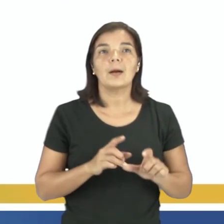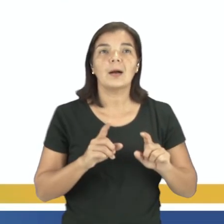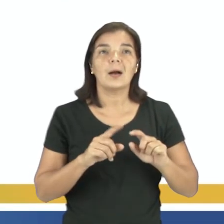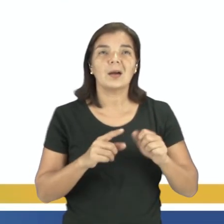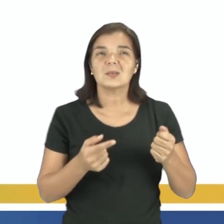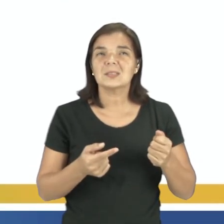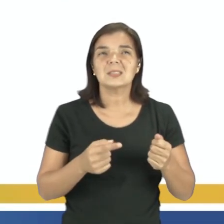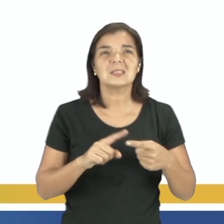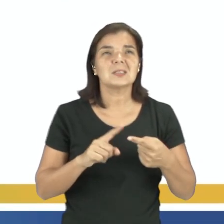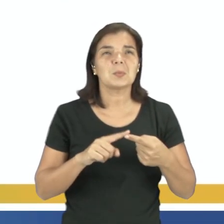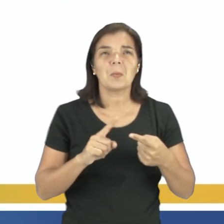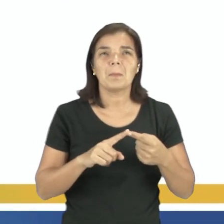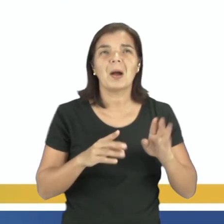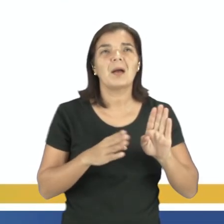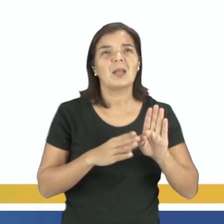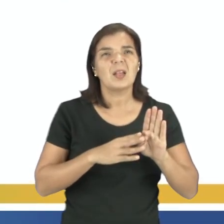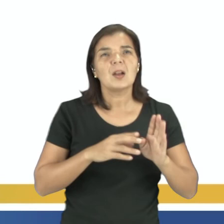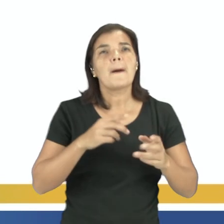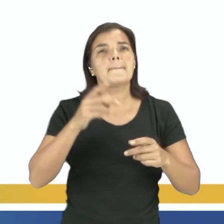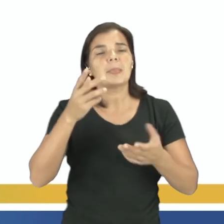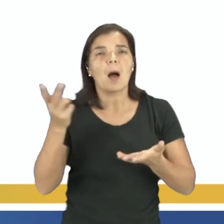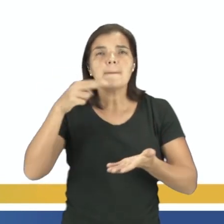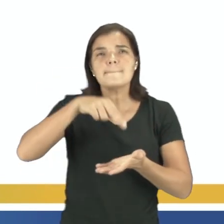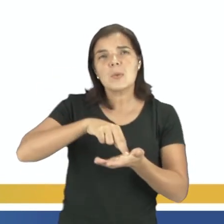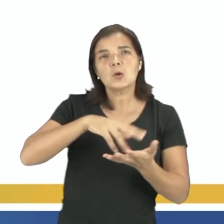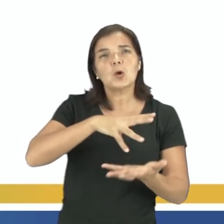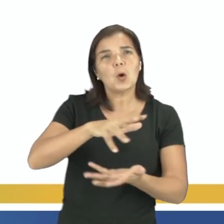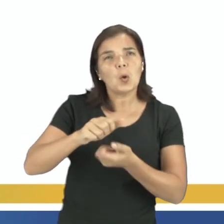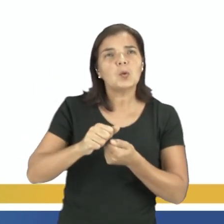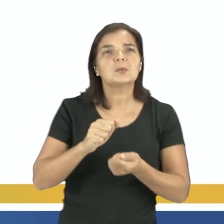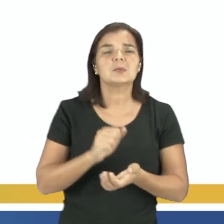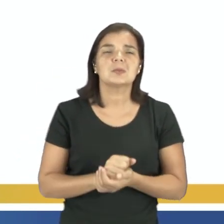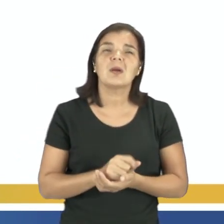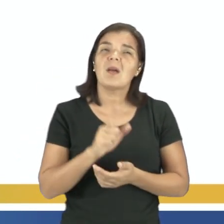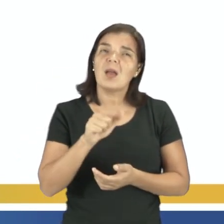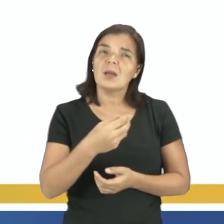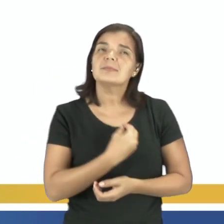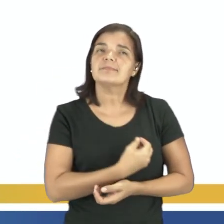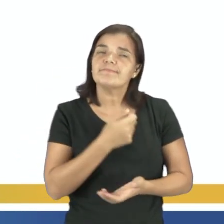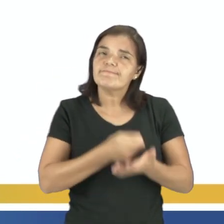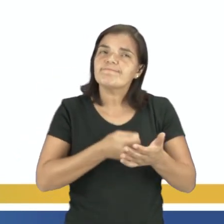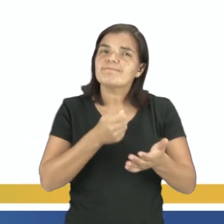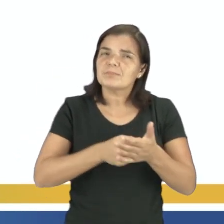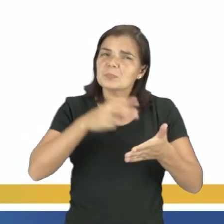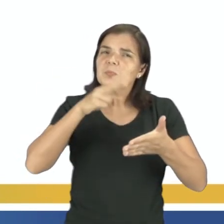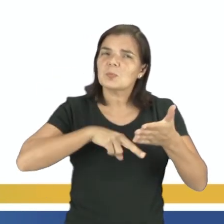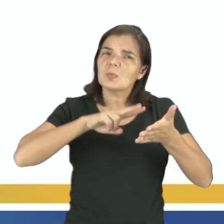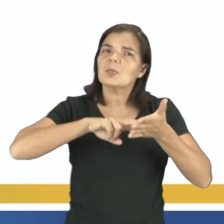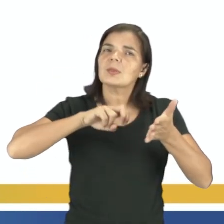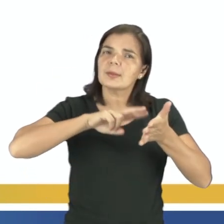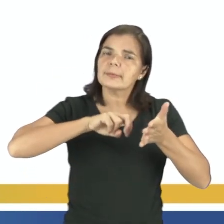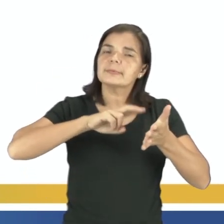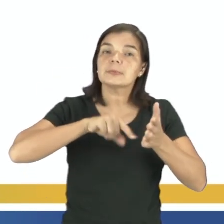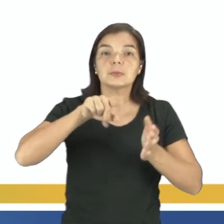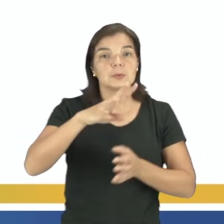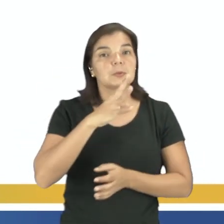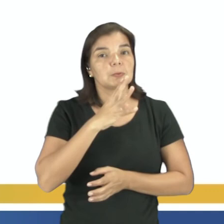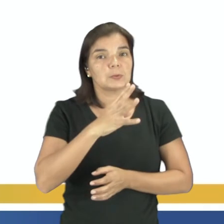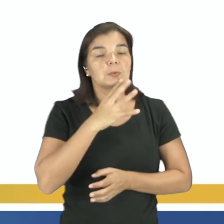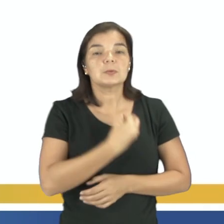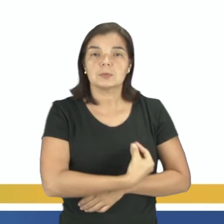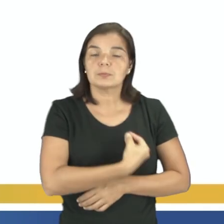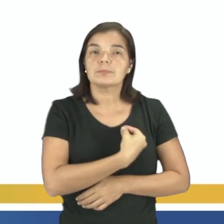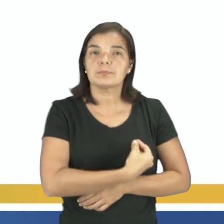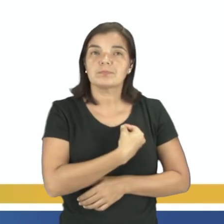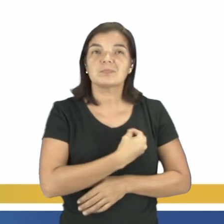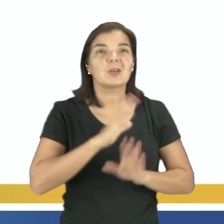Não é encher linguiça. Tradicidade do personagem. É meio que... É uma questão que exige de você um pouco de vocabulário. Se você conhece o